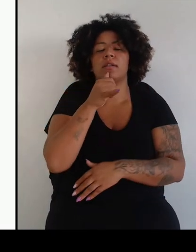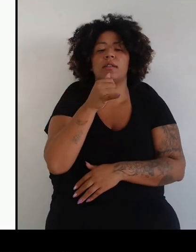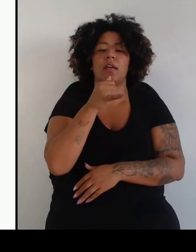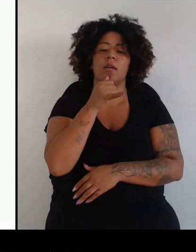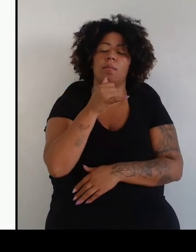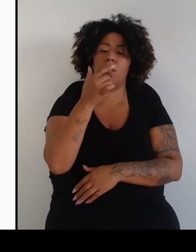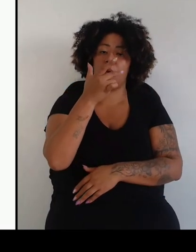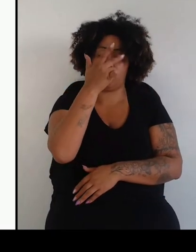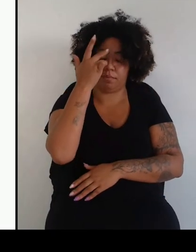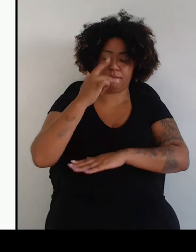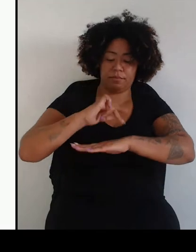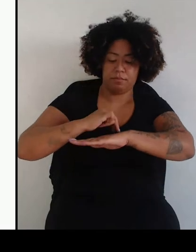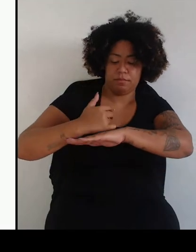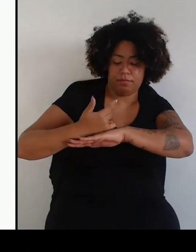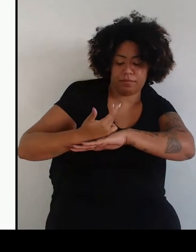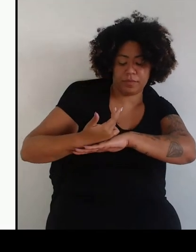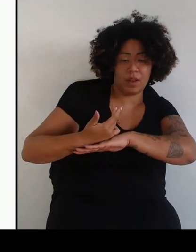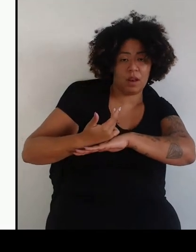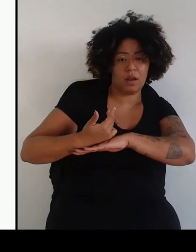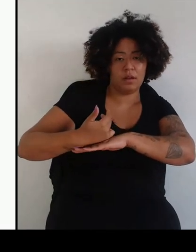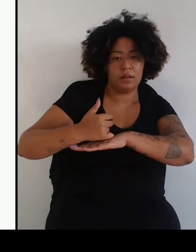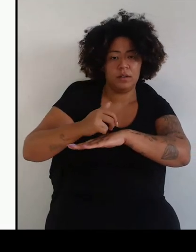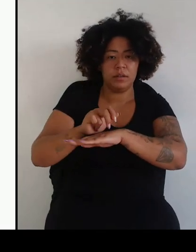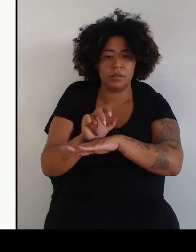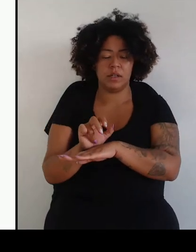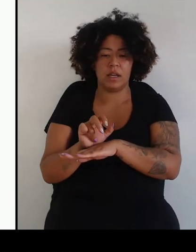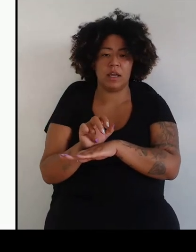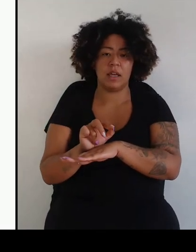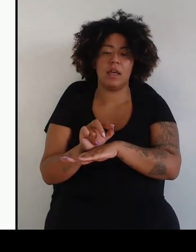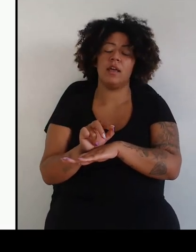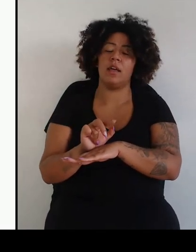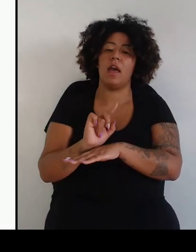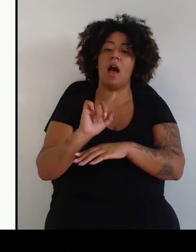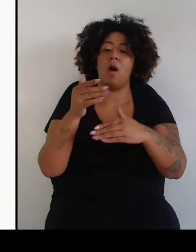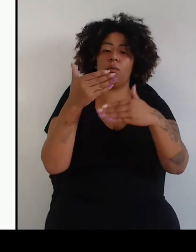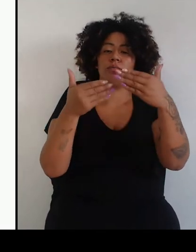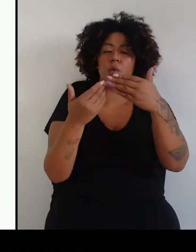slide de 1961 nós temos o nu